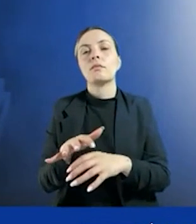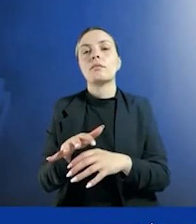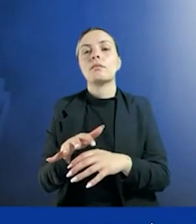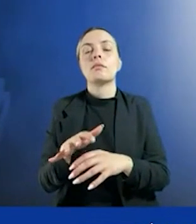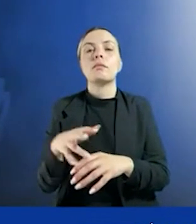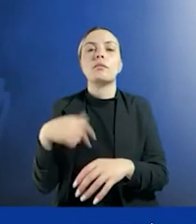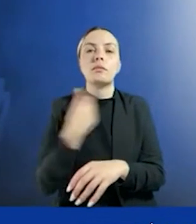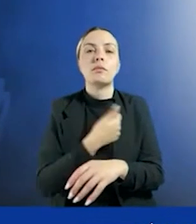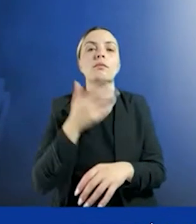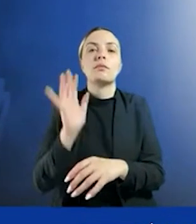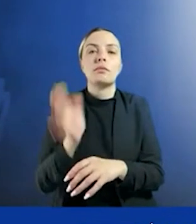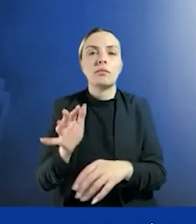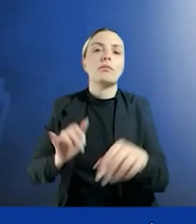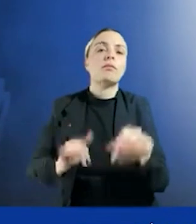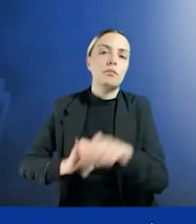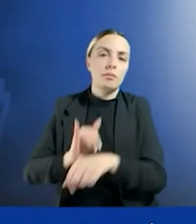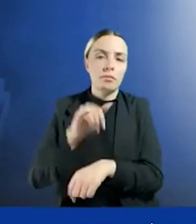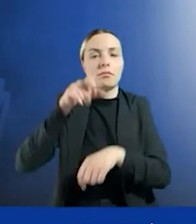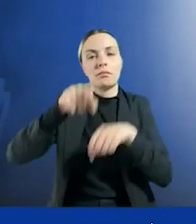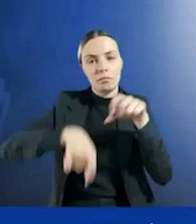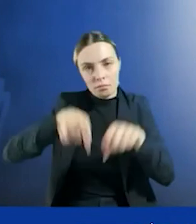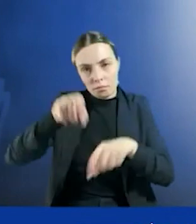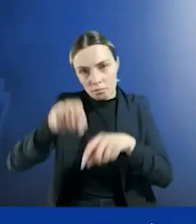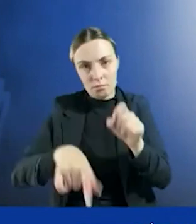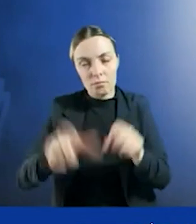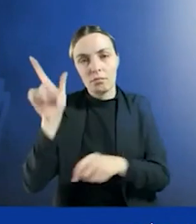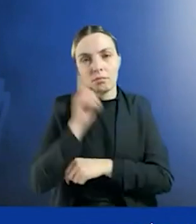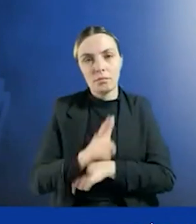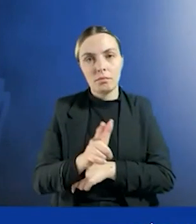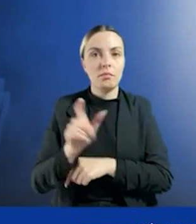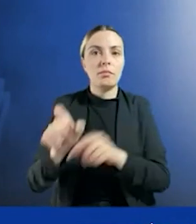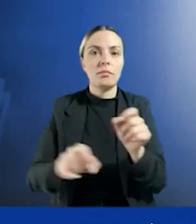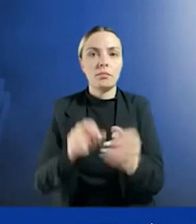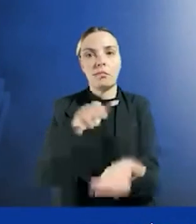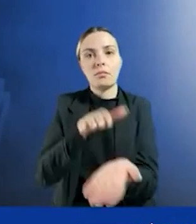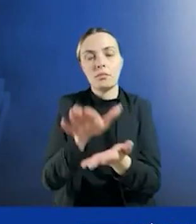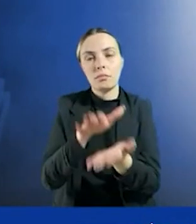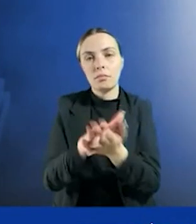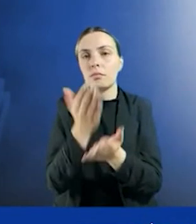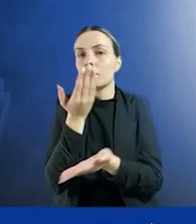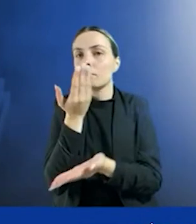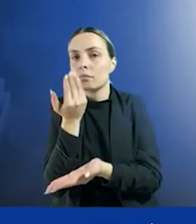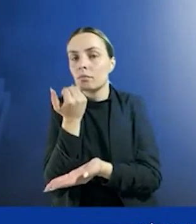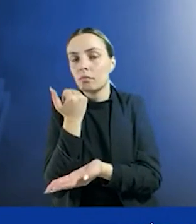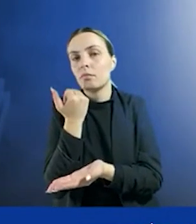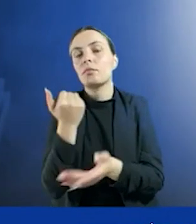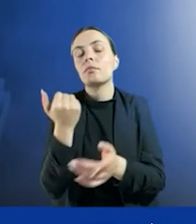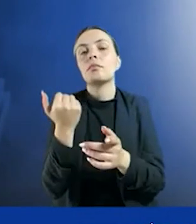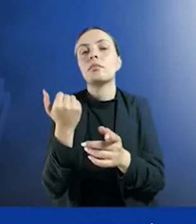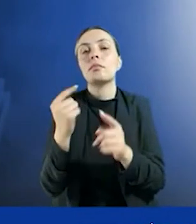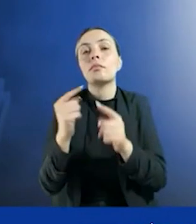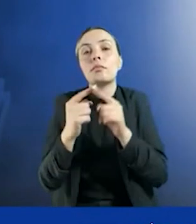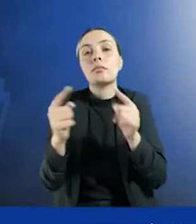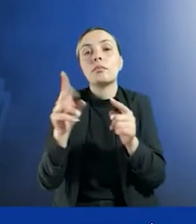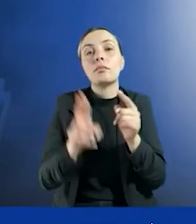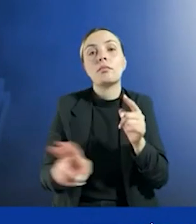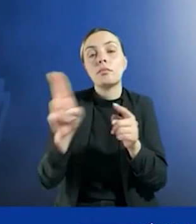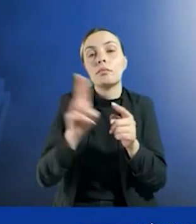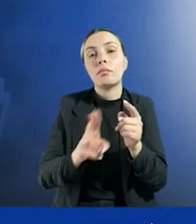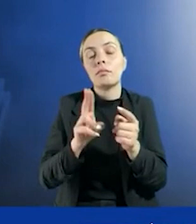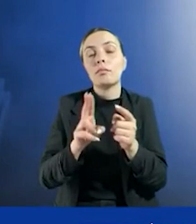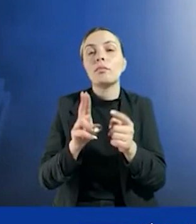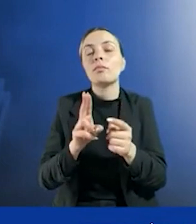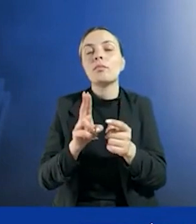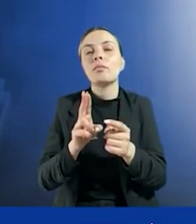ocorrem cultivos, para nós garantirmos então a produção de alimentos. O manejo de dejetos animais, que já